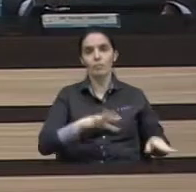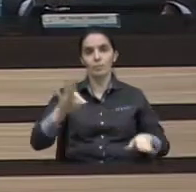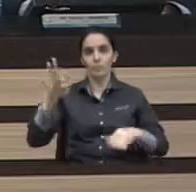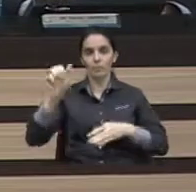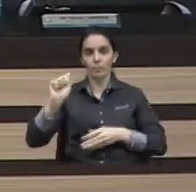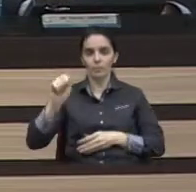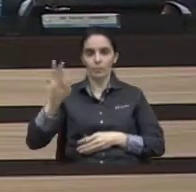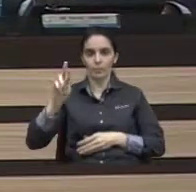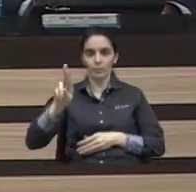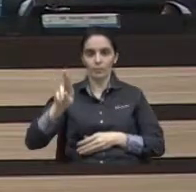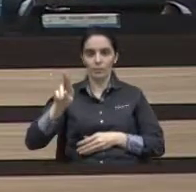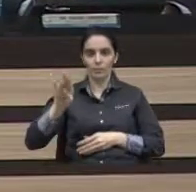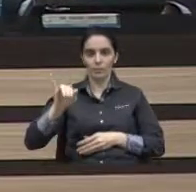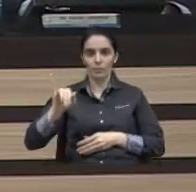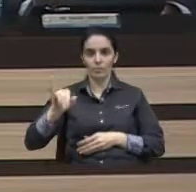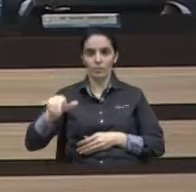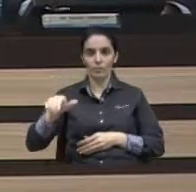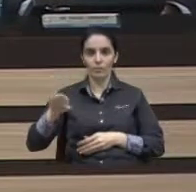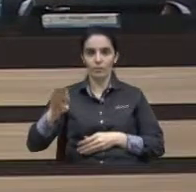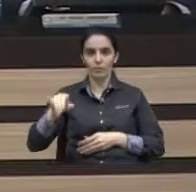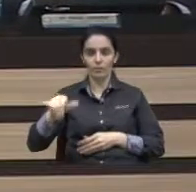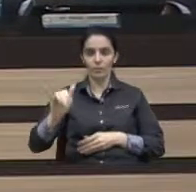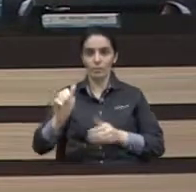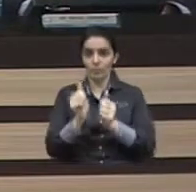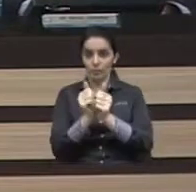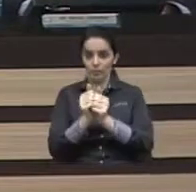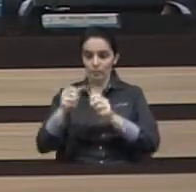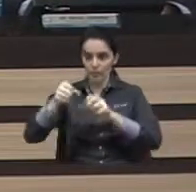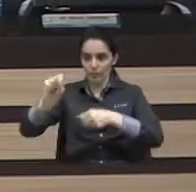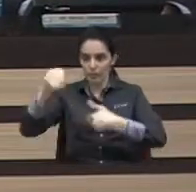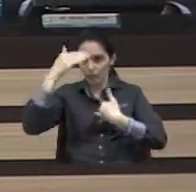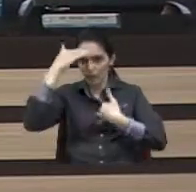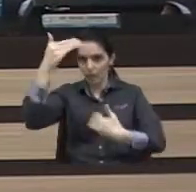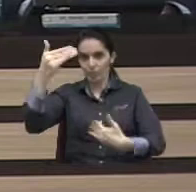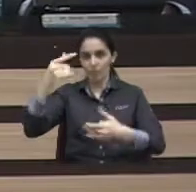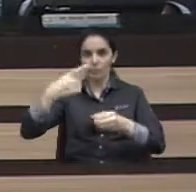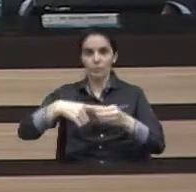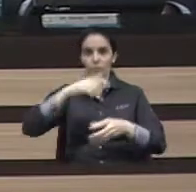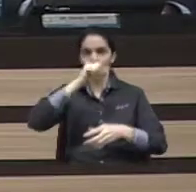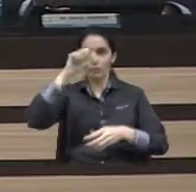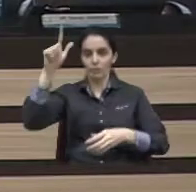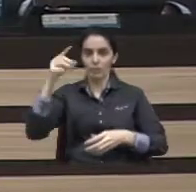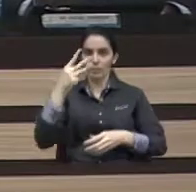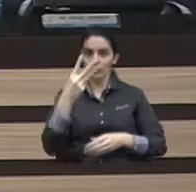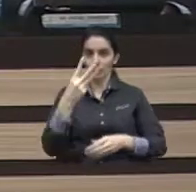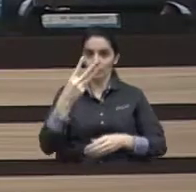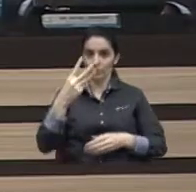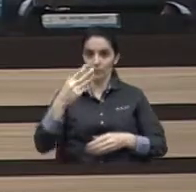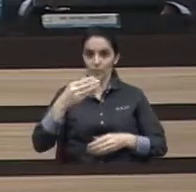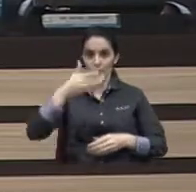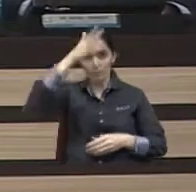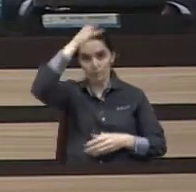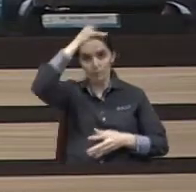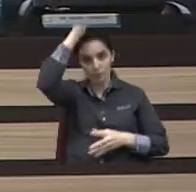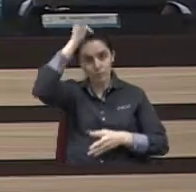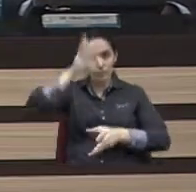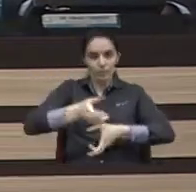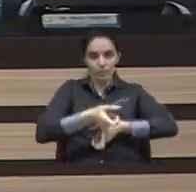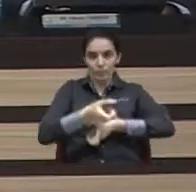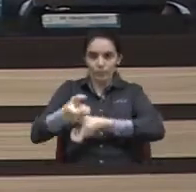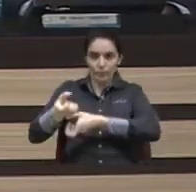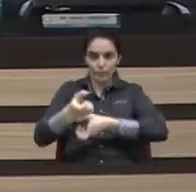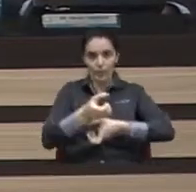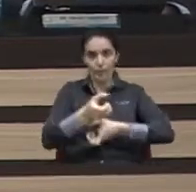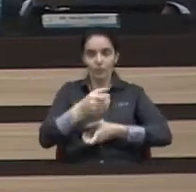Tatuíbi, acompanhada de diploma de gratidão da cidade de Limeira ao terceiro posto do Corpo de Bombeiros de Limeira,